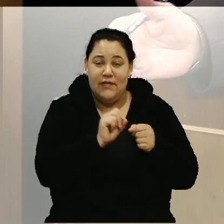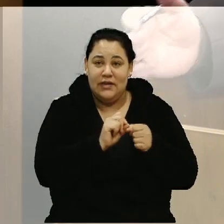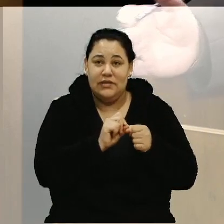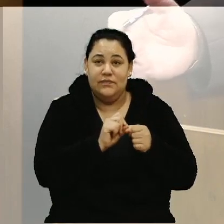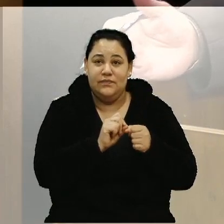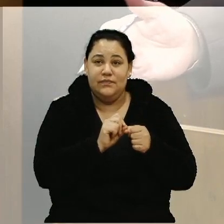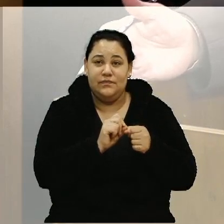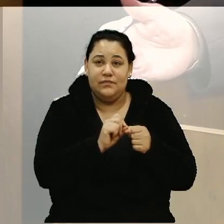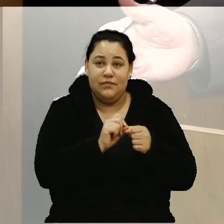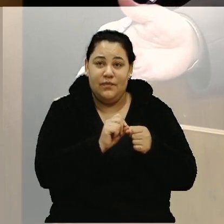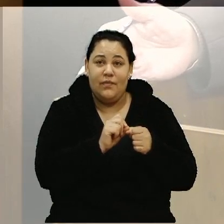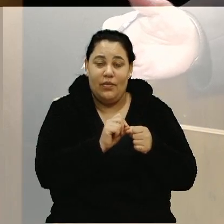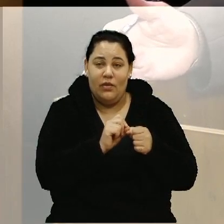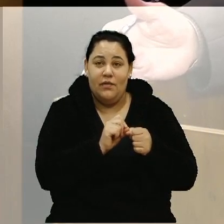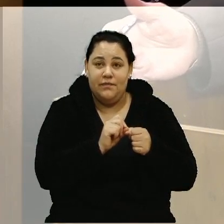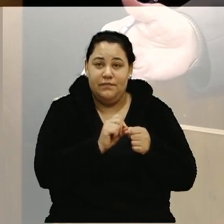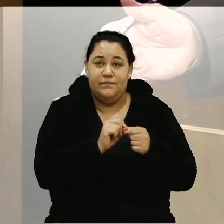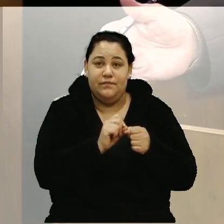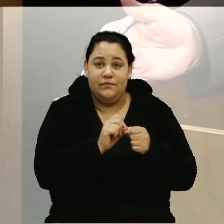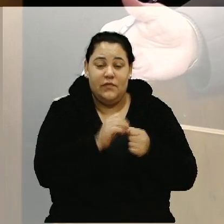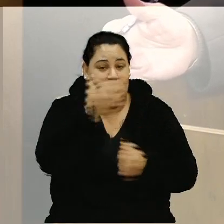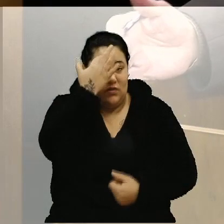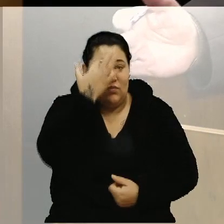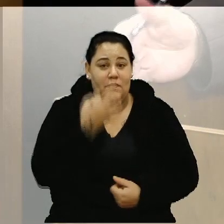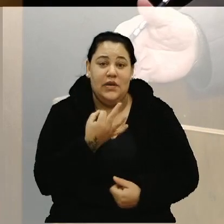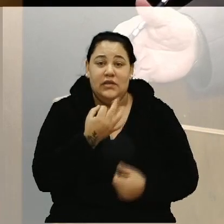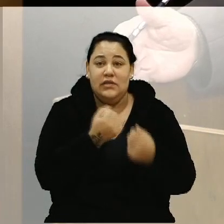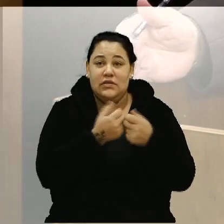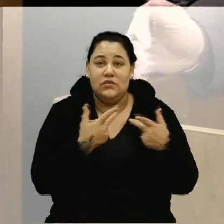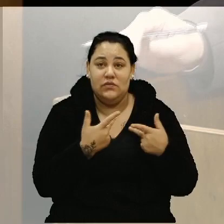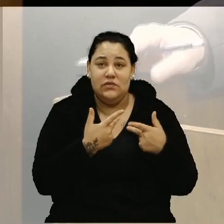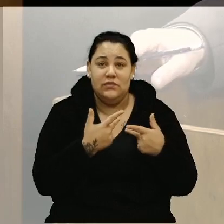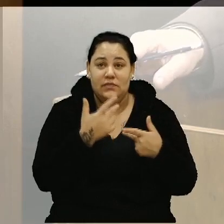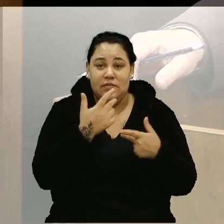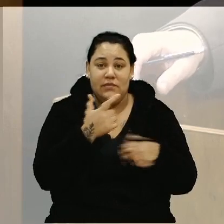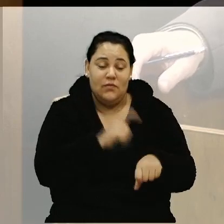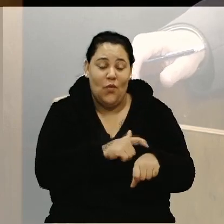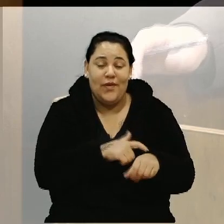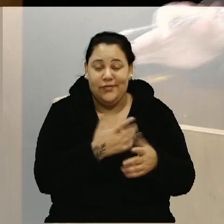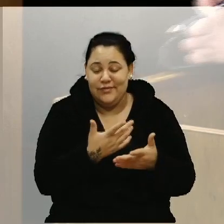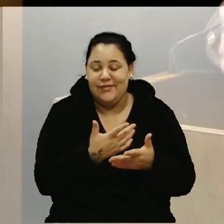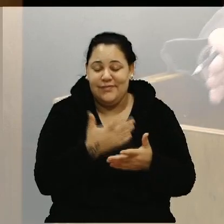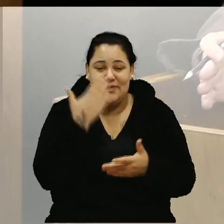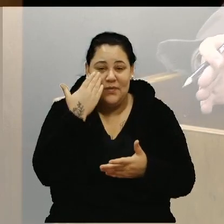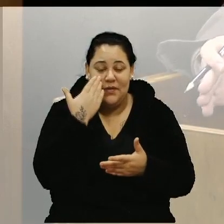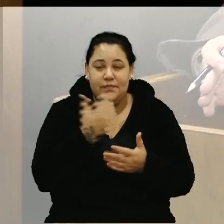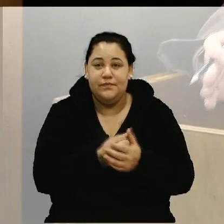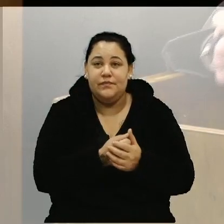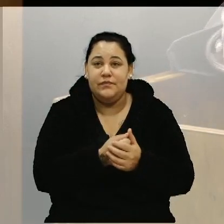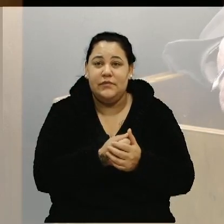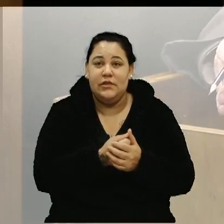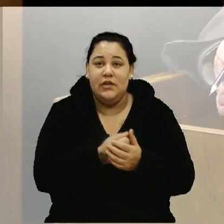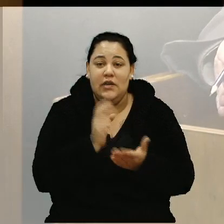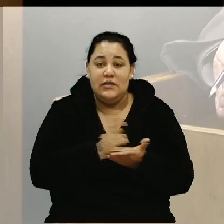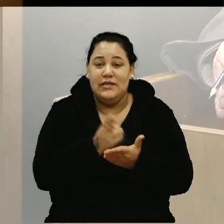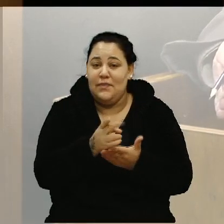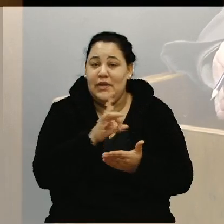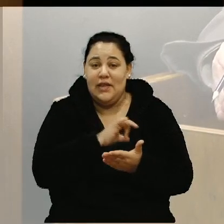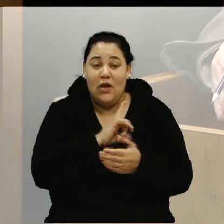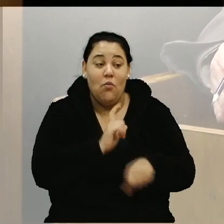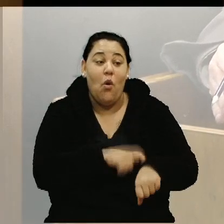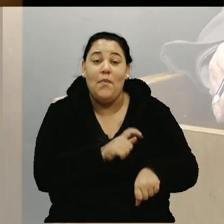Becker, né, o pessoal entenda esse momento. Sempre tem um momento de construir,